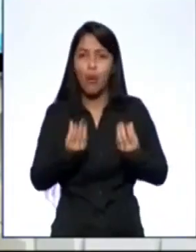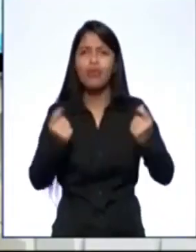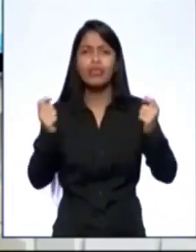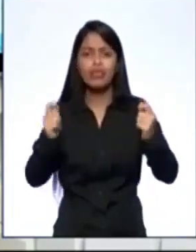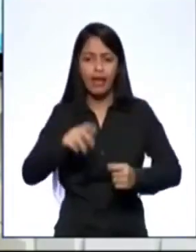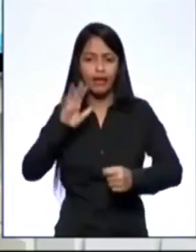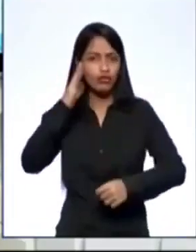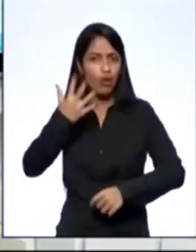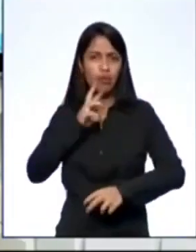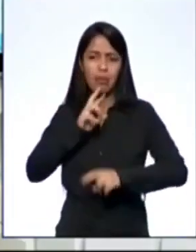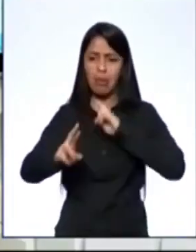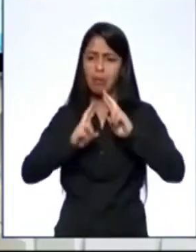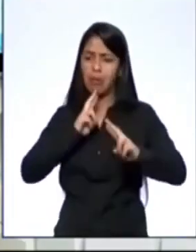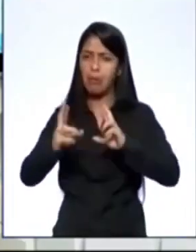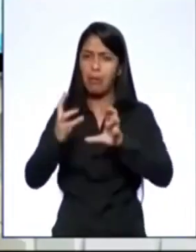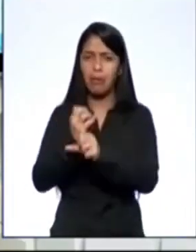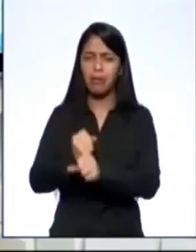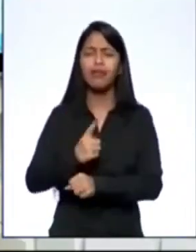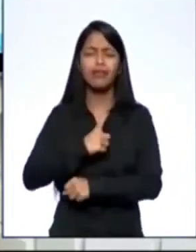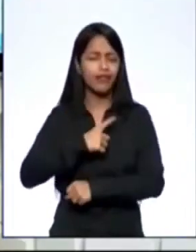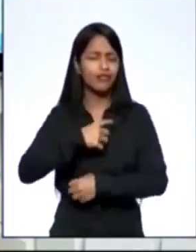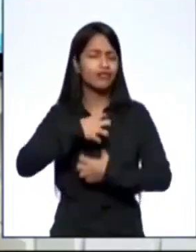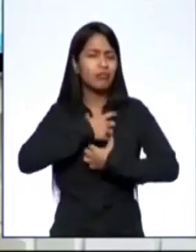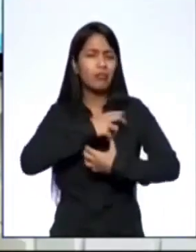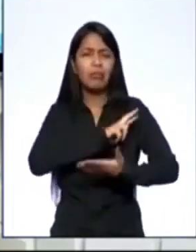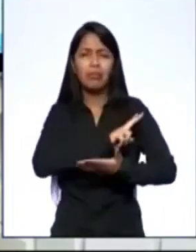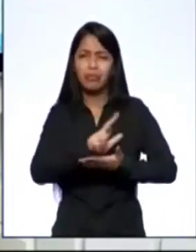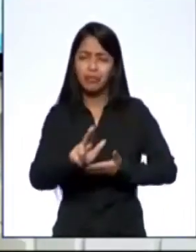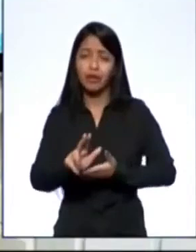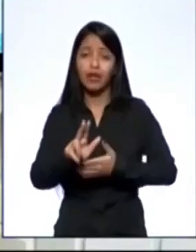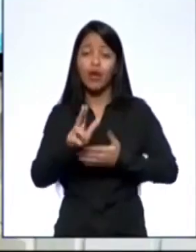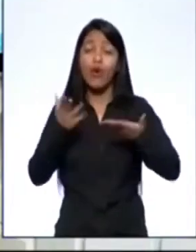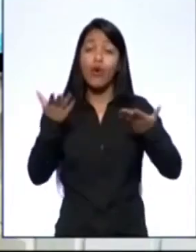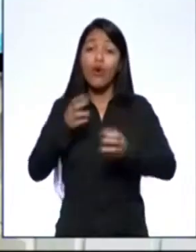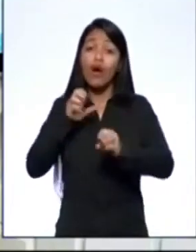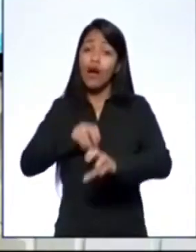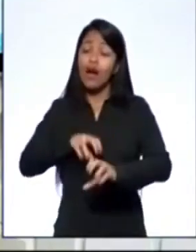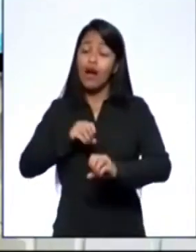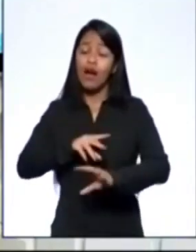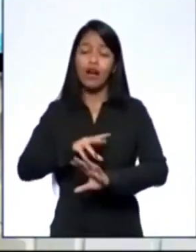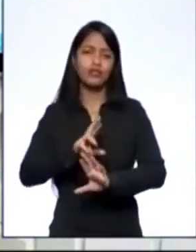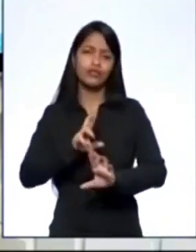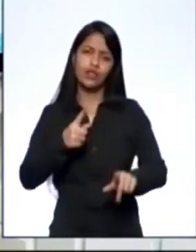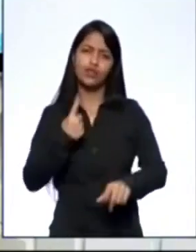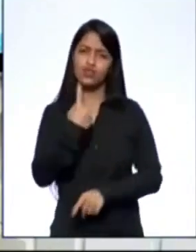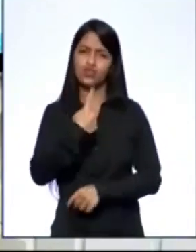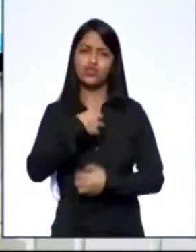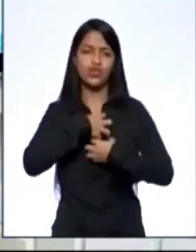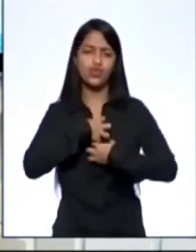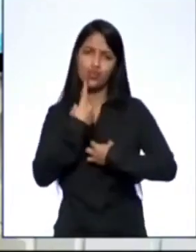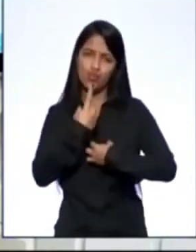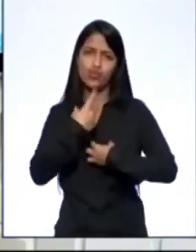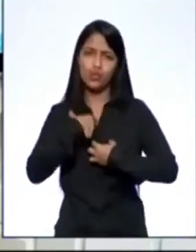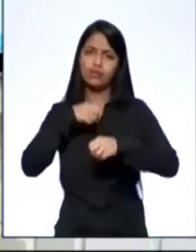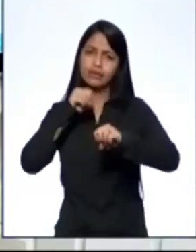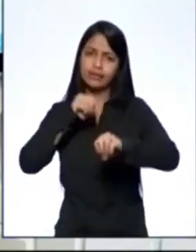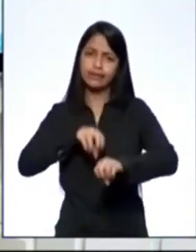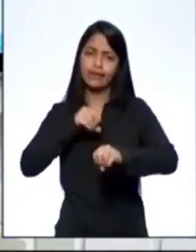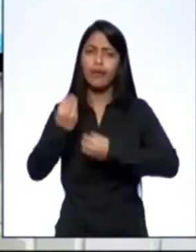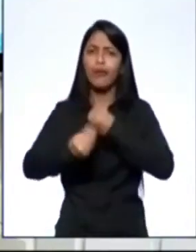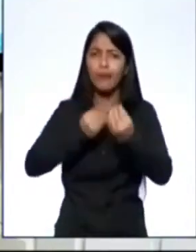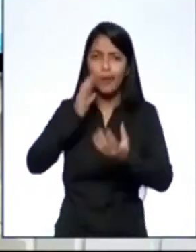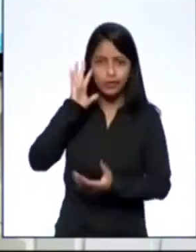propósito dessa aula eu vou eu vou resolver de uma maneira mas existem várias maneiras de você